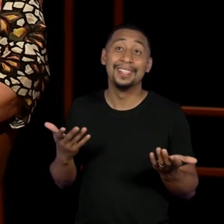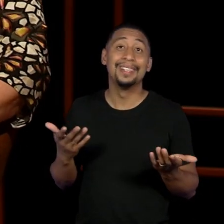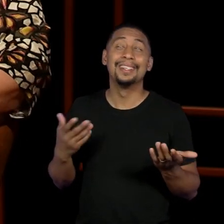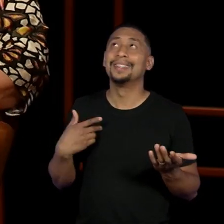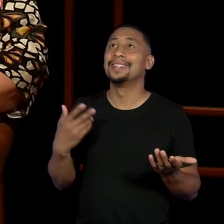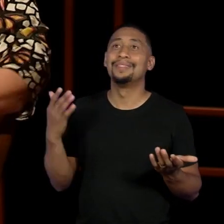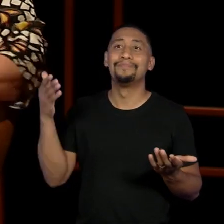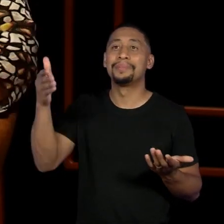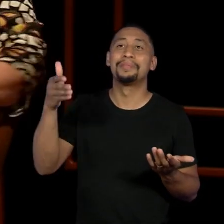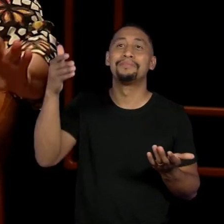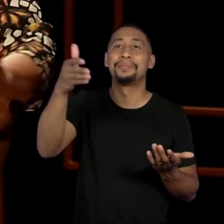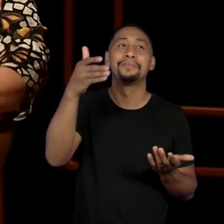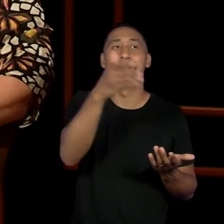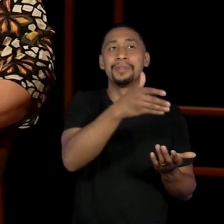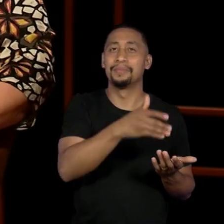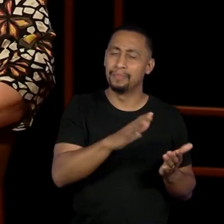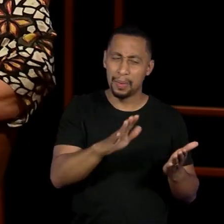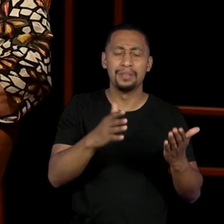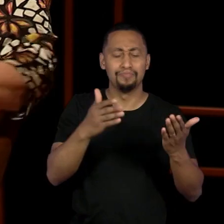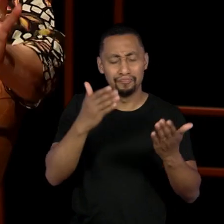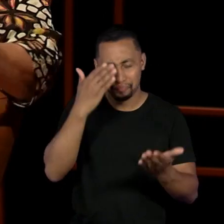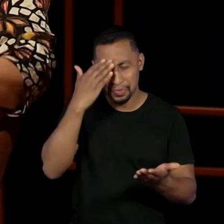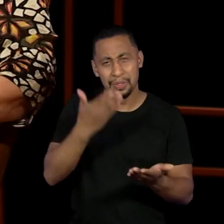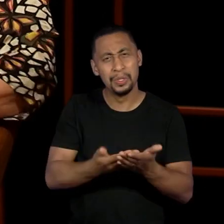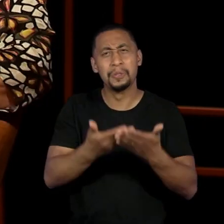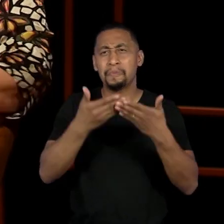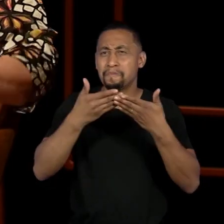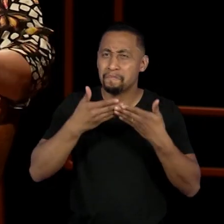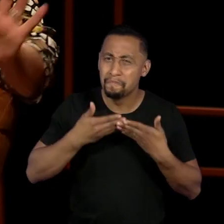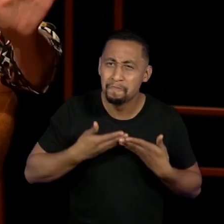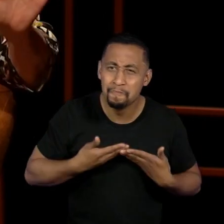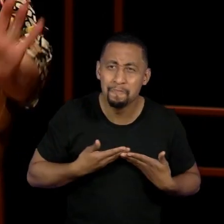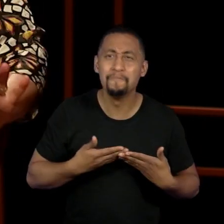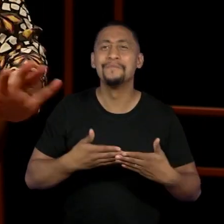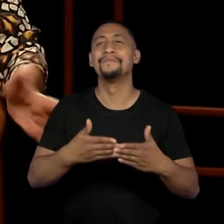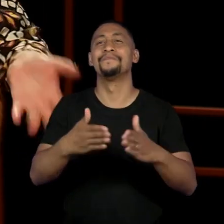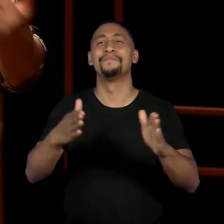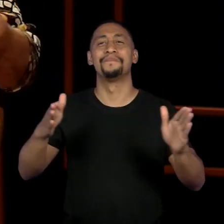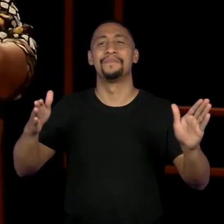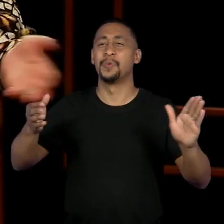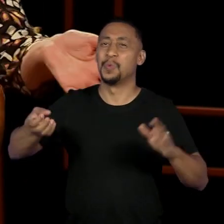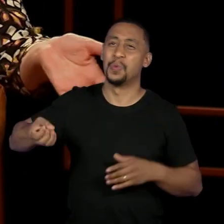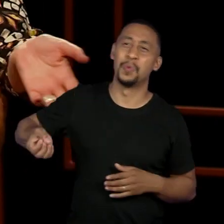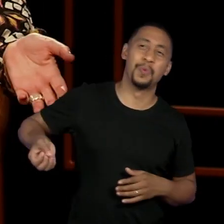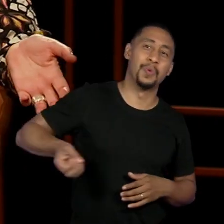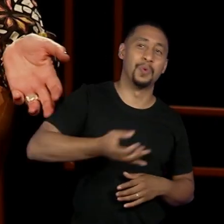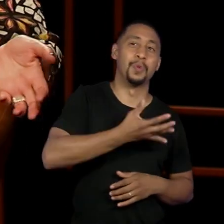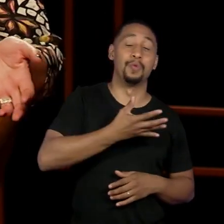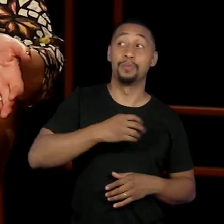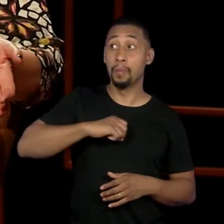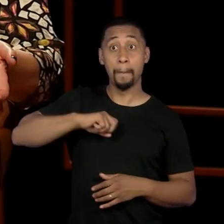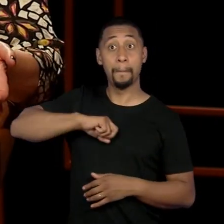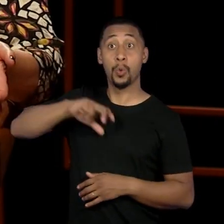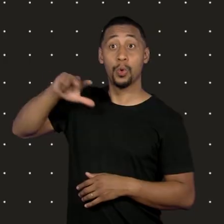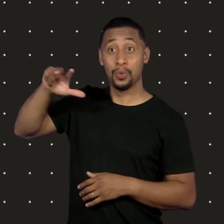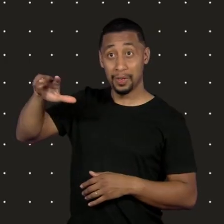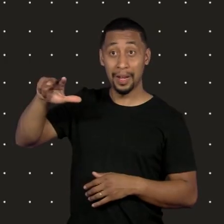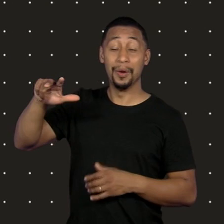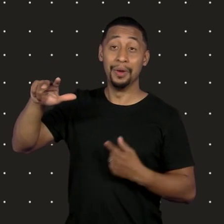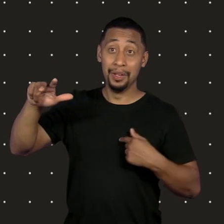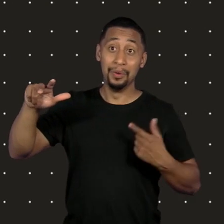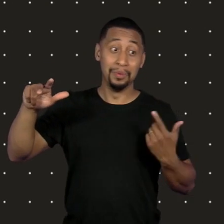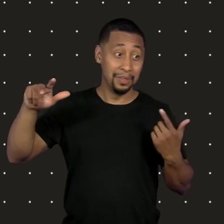eu acho que se abriu definitivamente a porta para um mundo novo português. Eu realmente era apresentada como a prima do Roberto